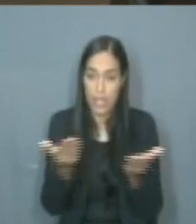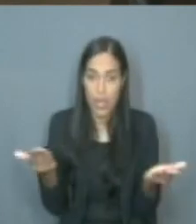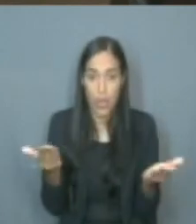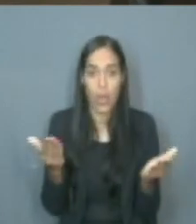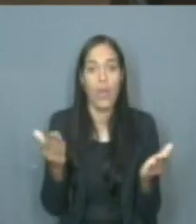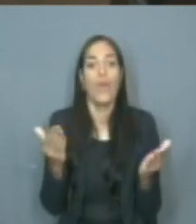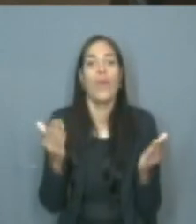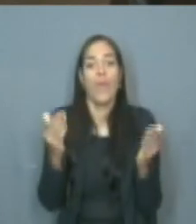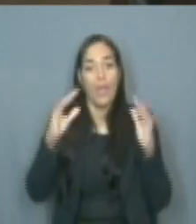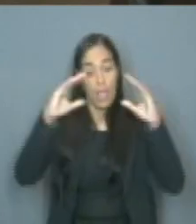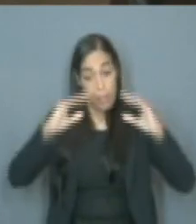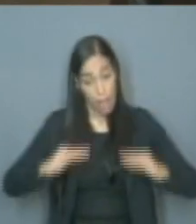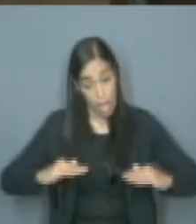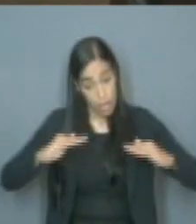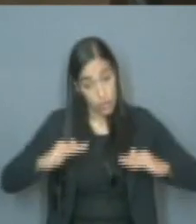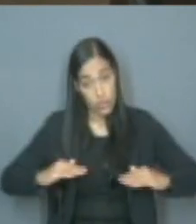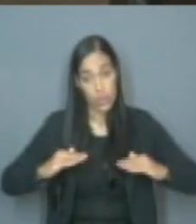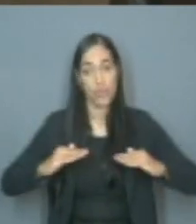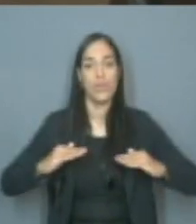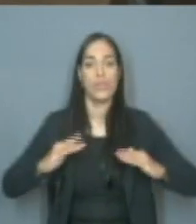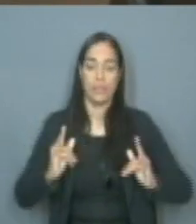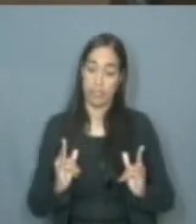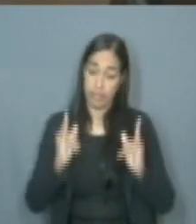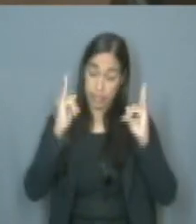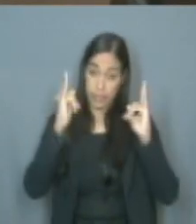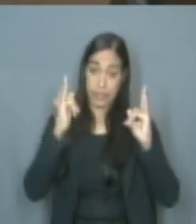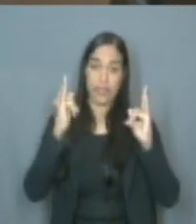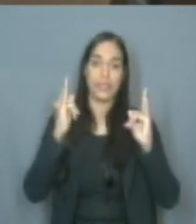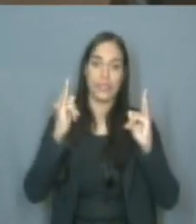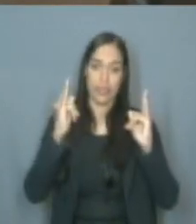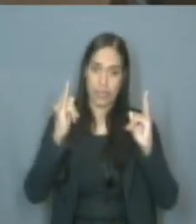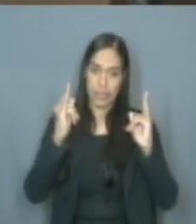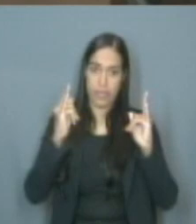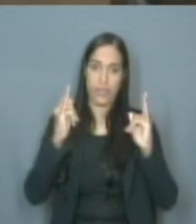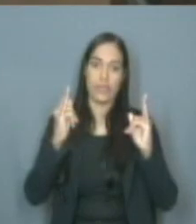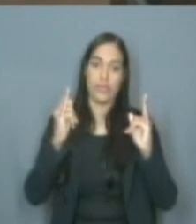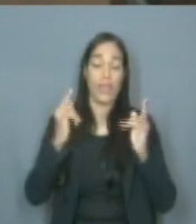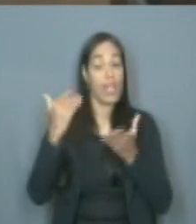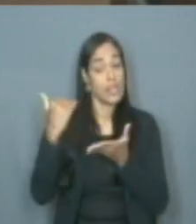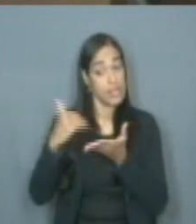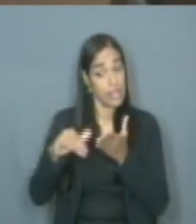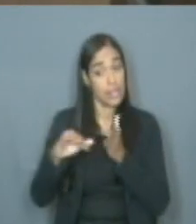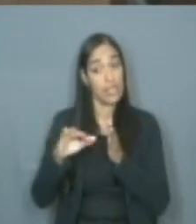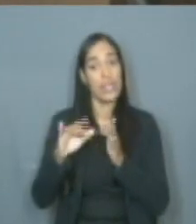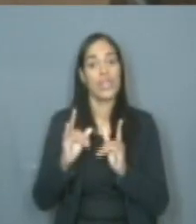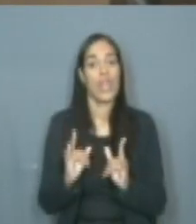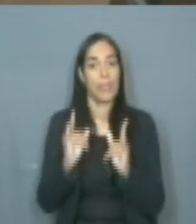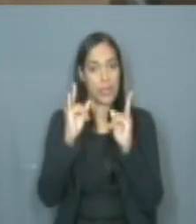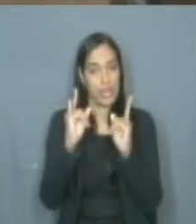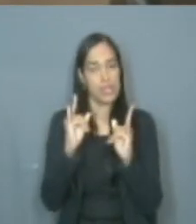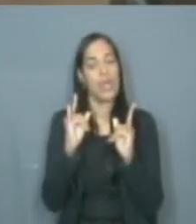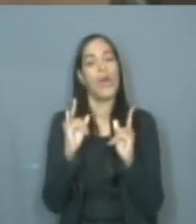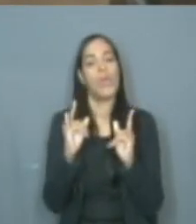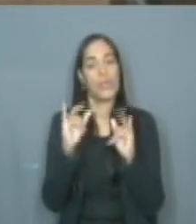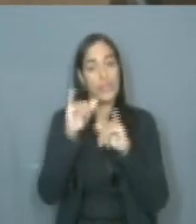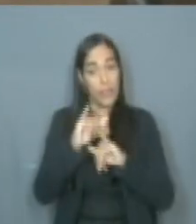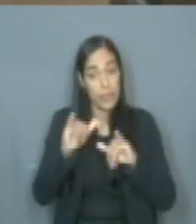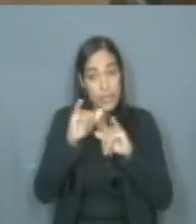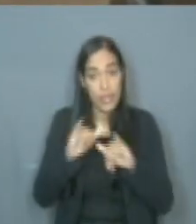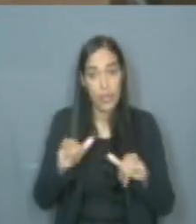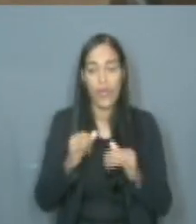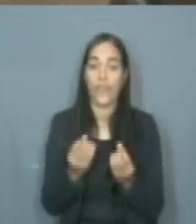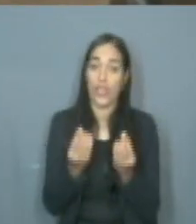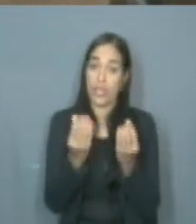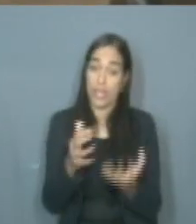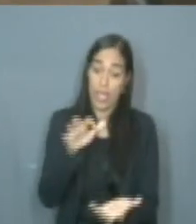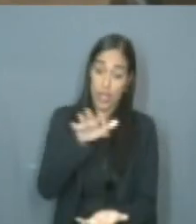dos andares inferiores. Está lá, escrito, isso é dado da própria Secretaria de Habitação. Foram entregues aos